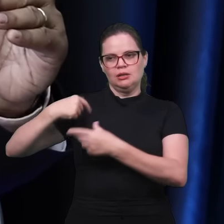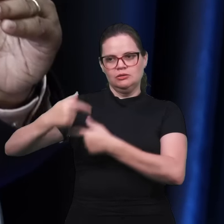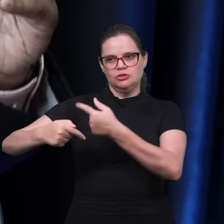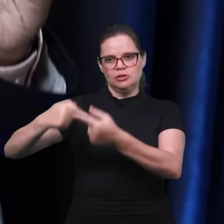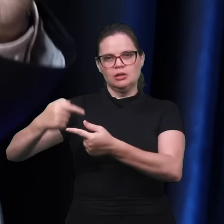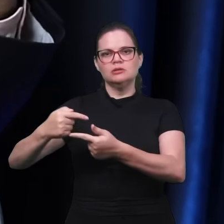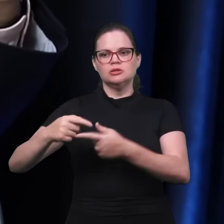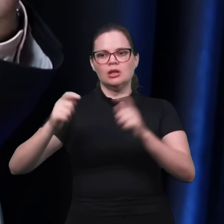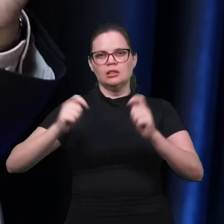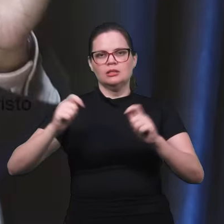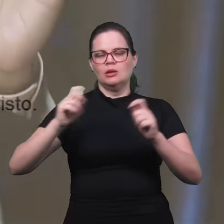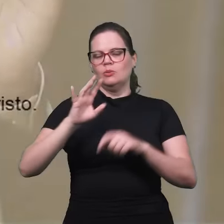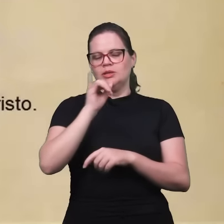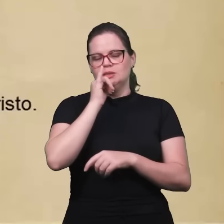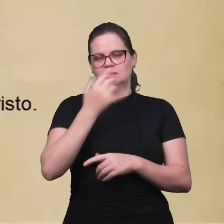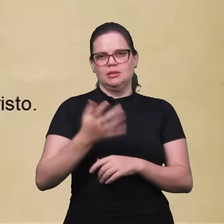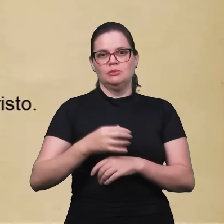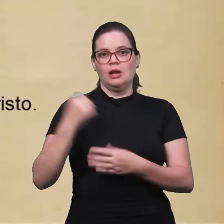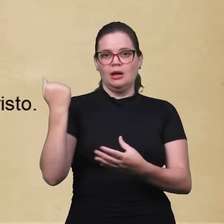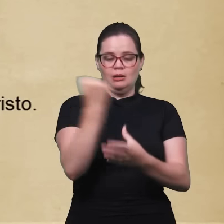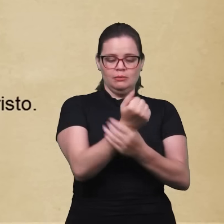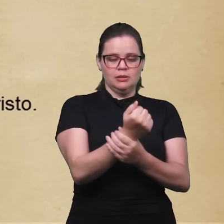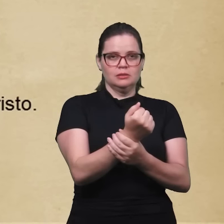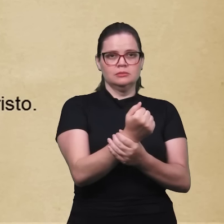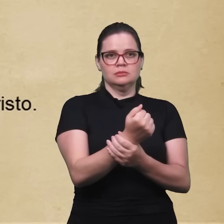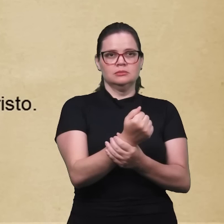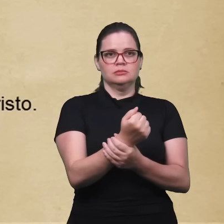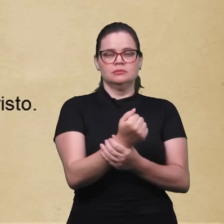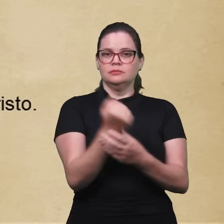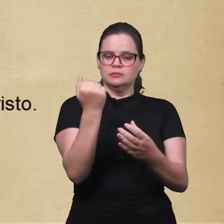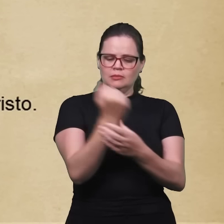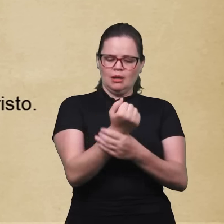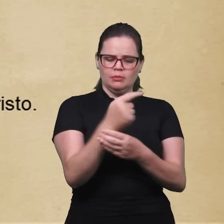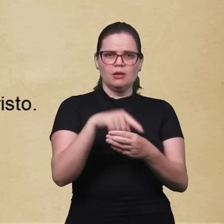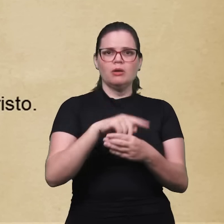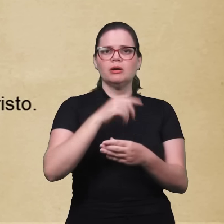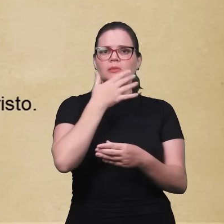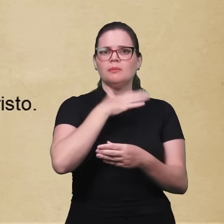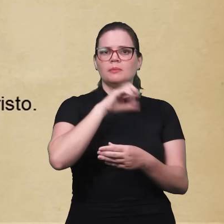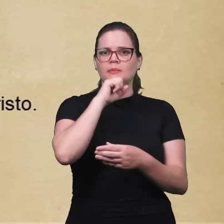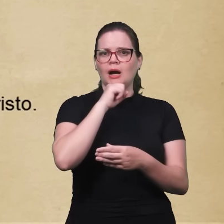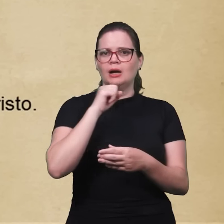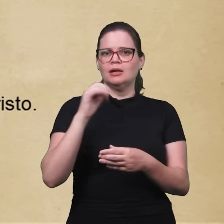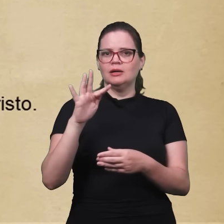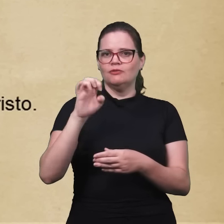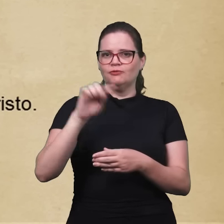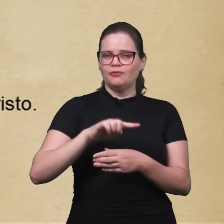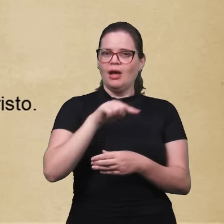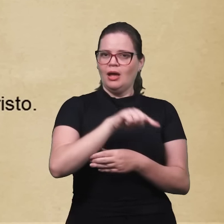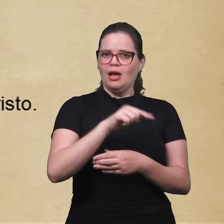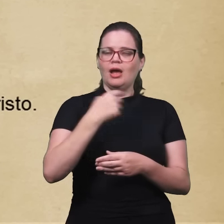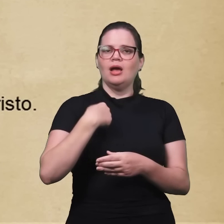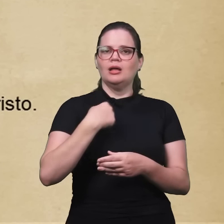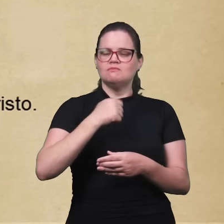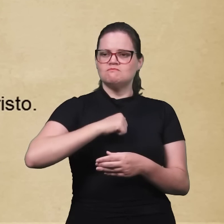bem sucintos, né? Por exemplo, Abraão foi o pai da fé, né? Aquele que recebeu a